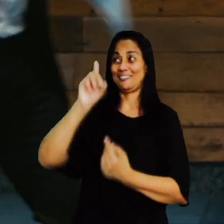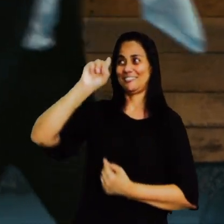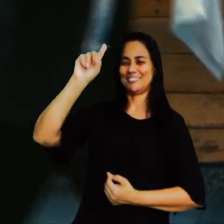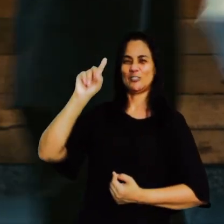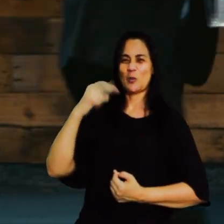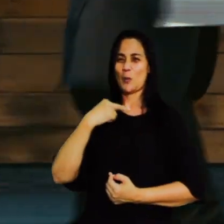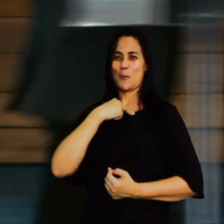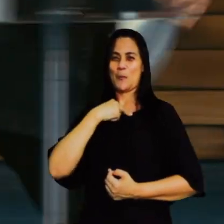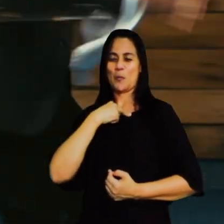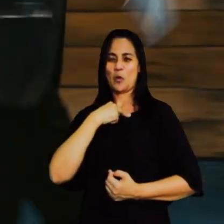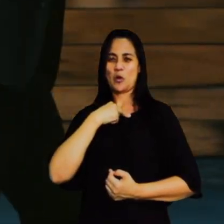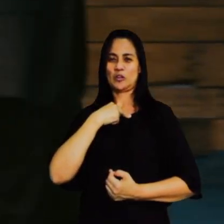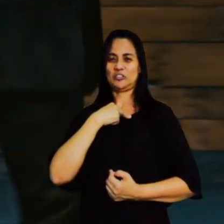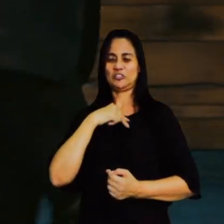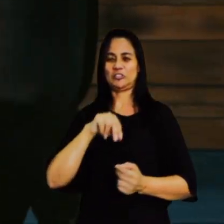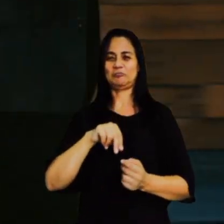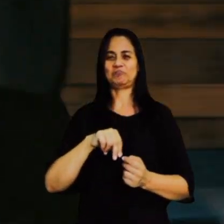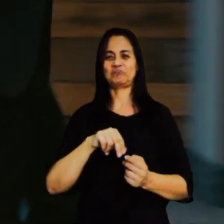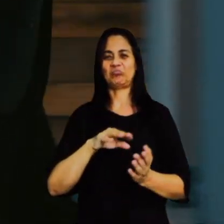Não pode, reino